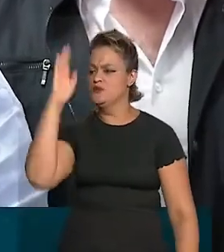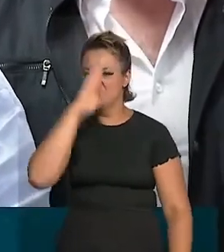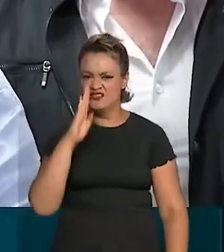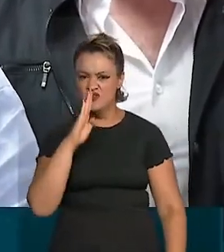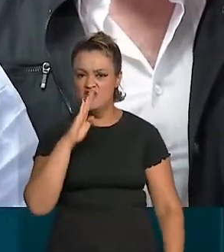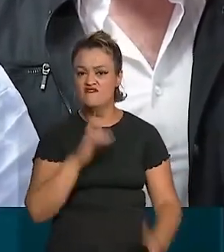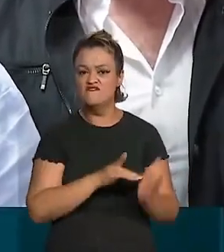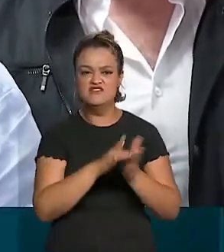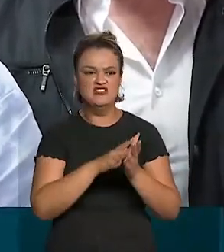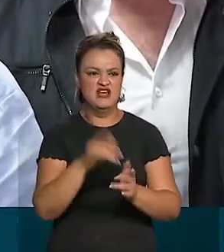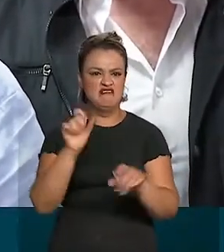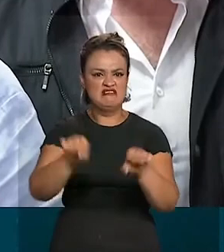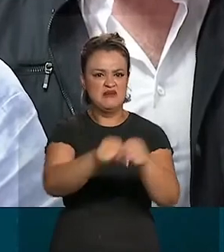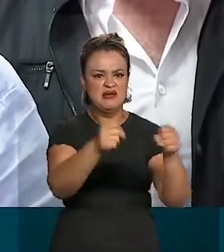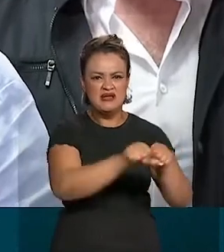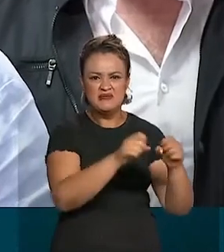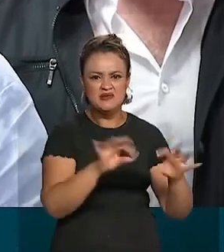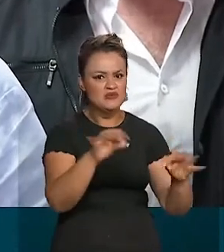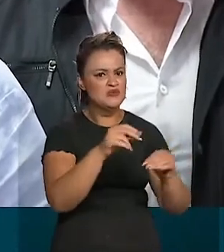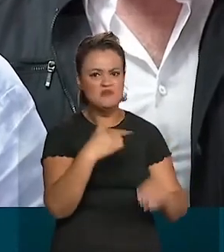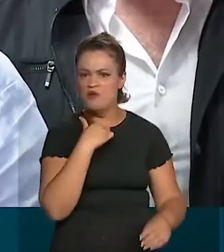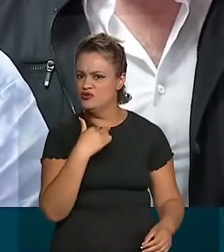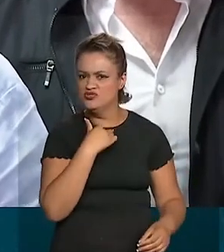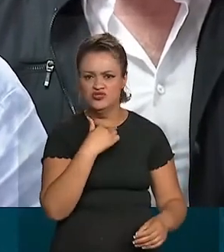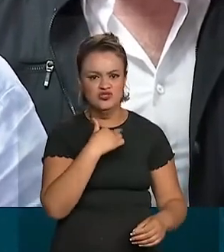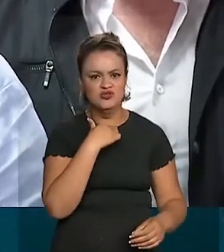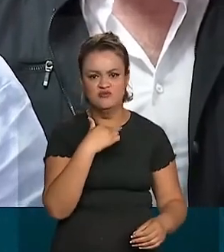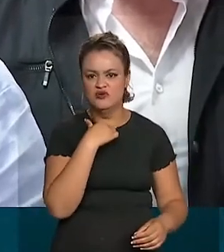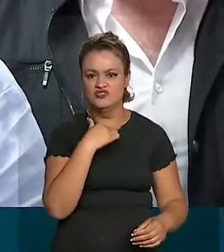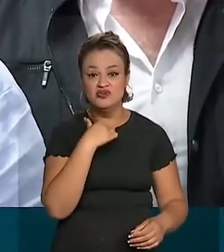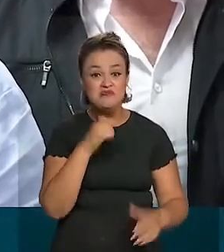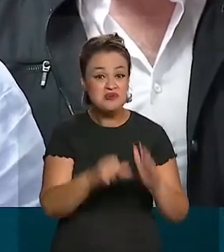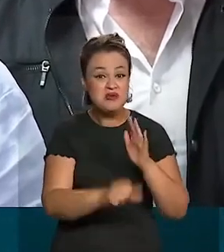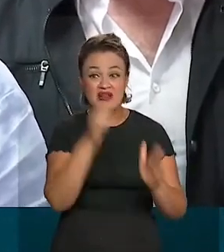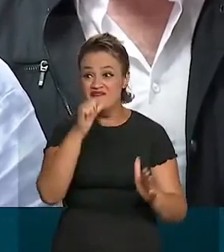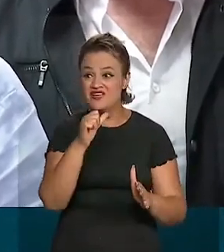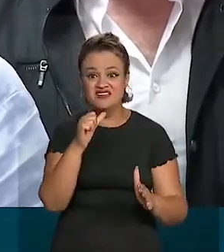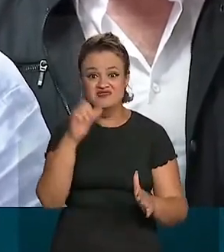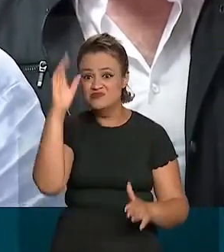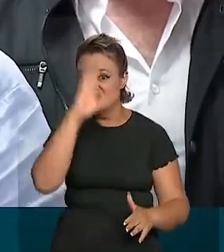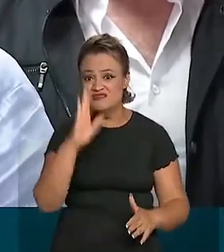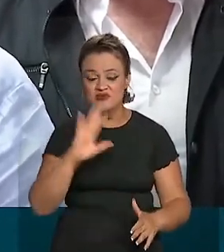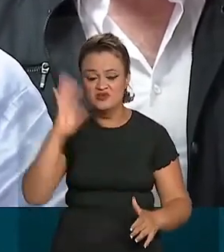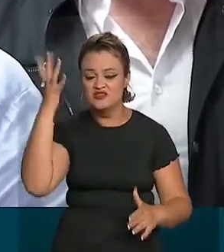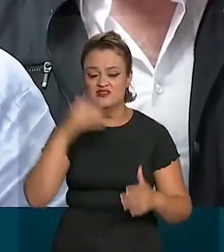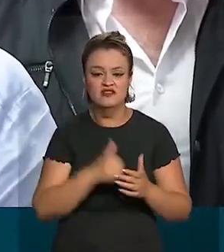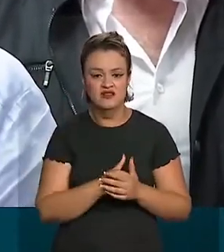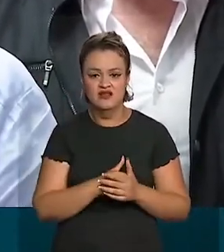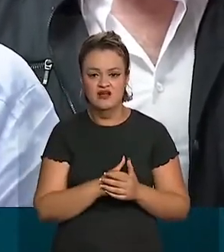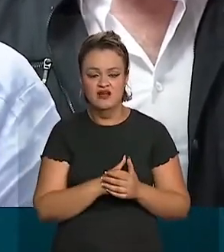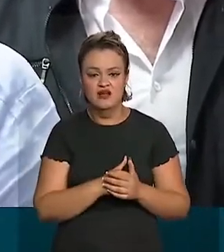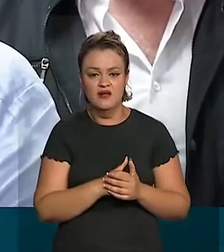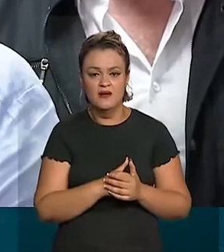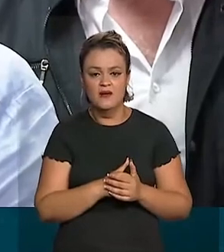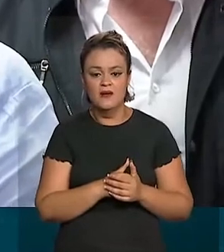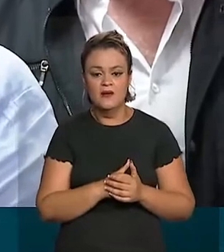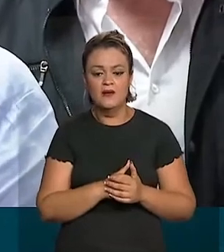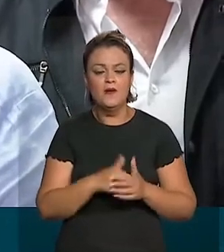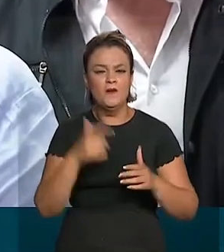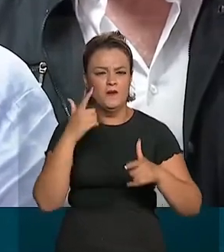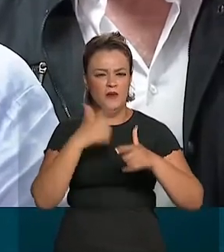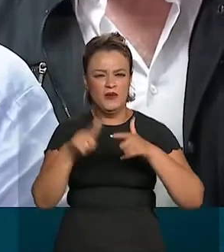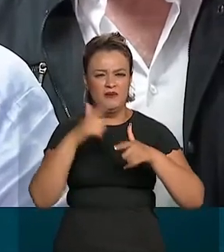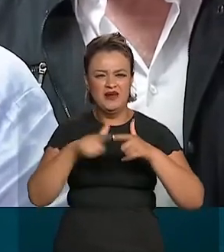façam o que eles fizeram hoje. Isso nunca tinha acontecido. Nem no auge da chamada